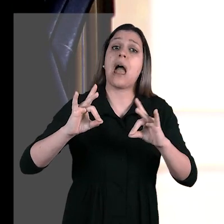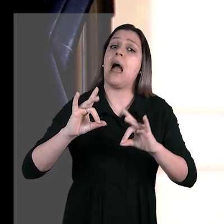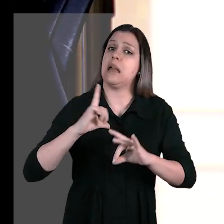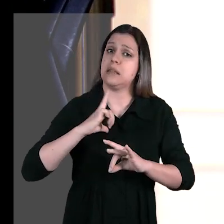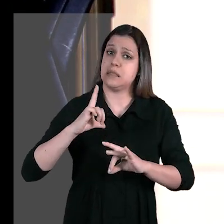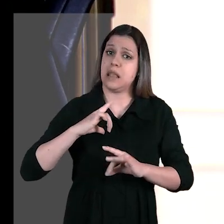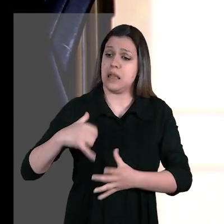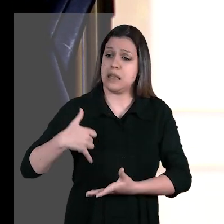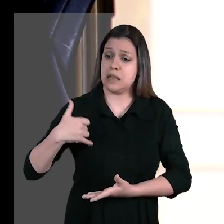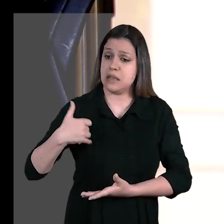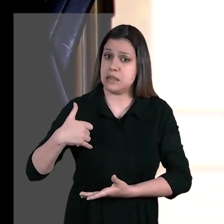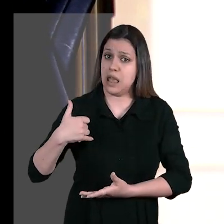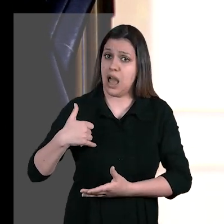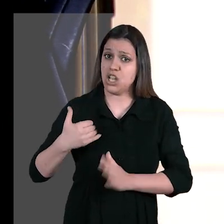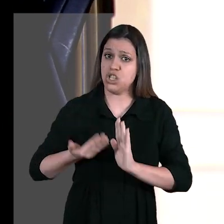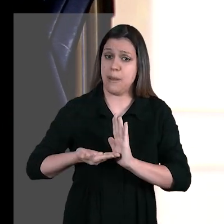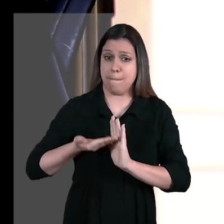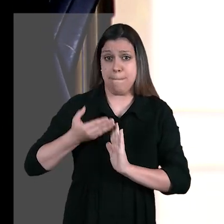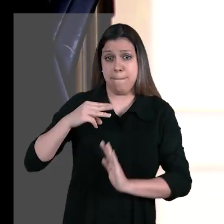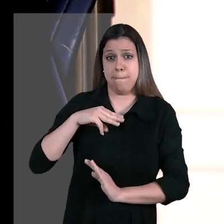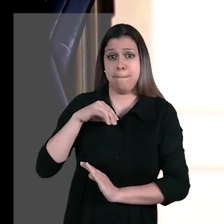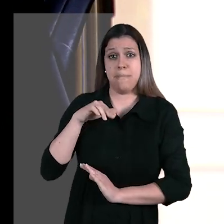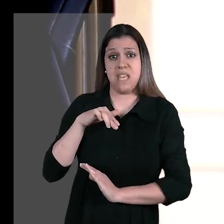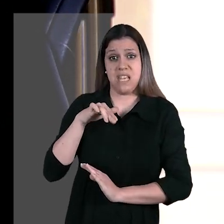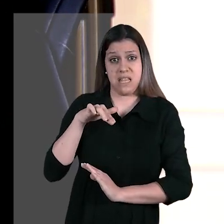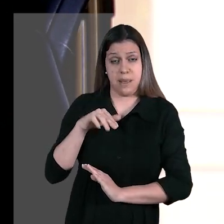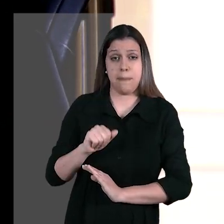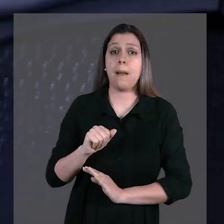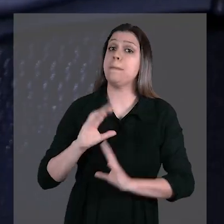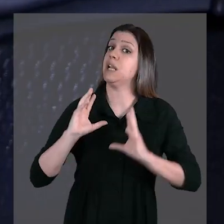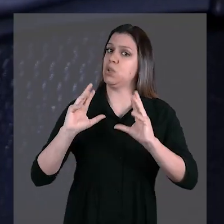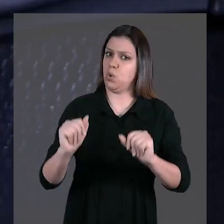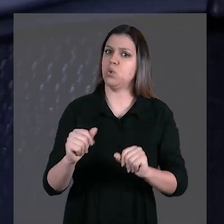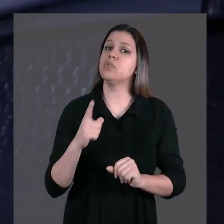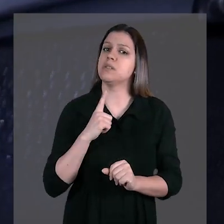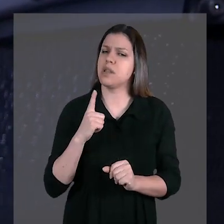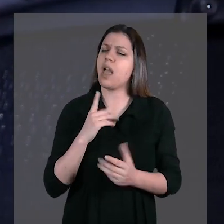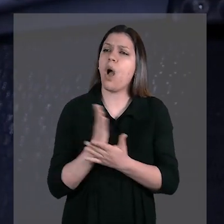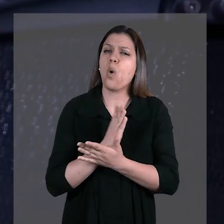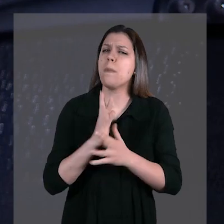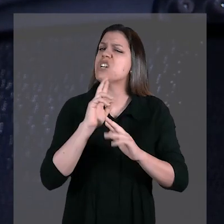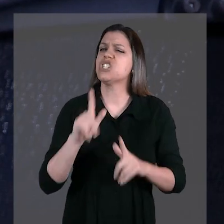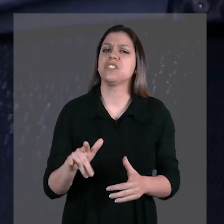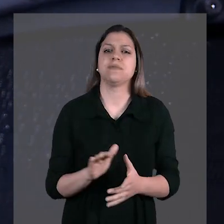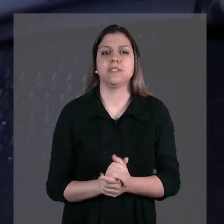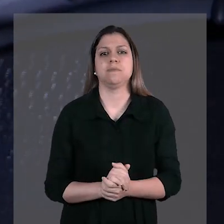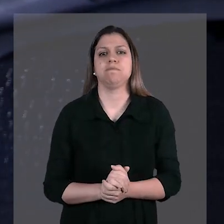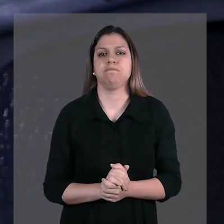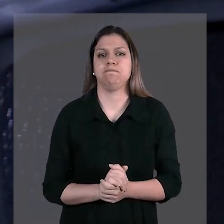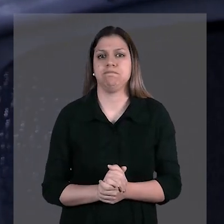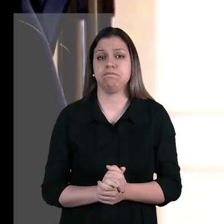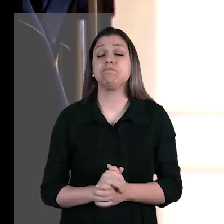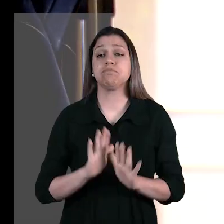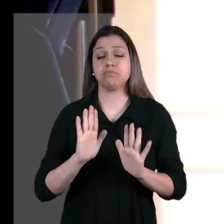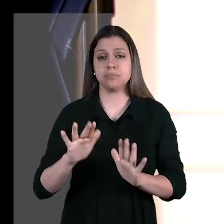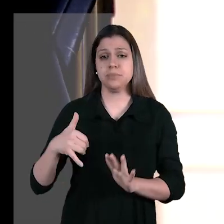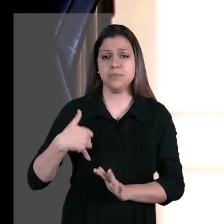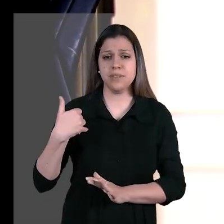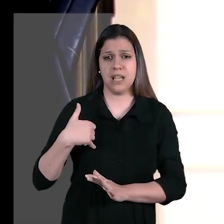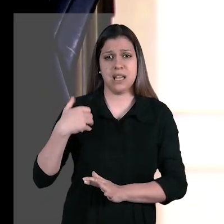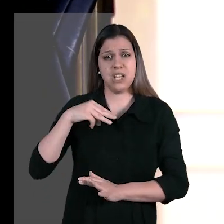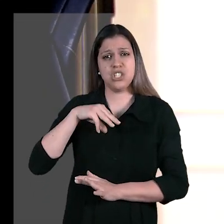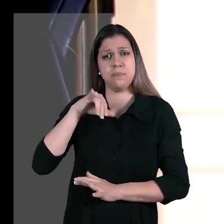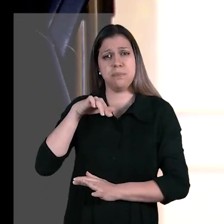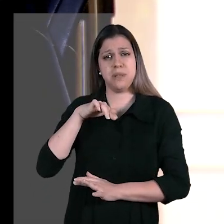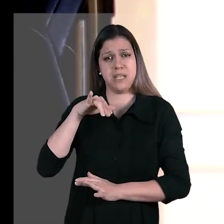para todos, resguardadas algumas diferenças. Quais são essas diferenças? Então, a idade